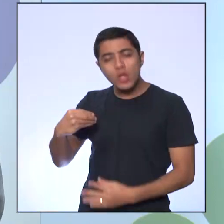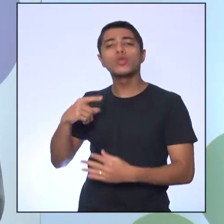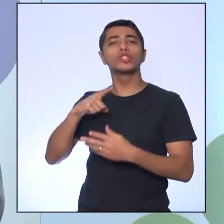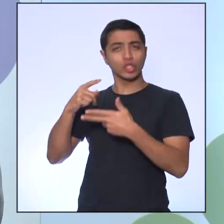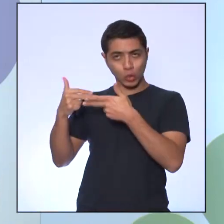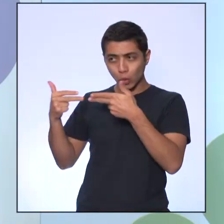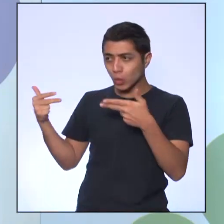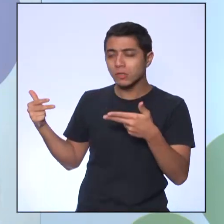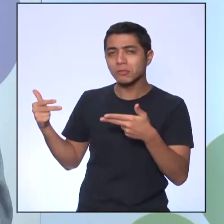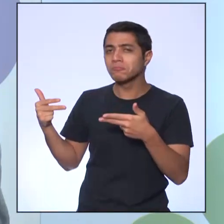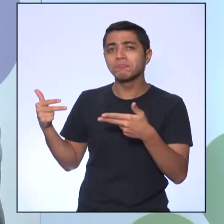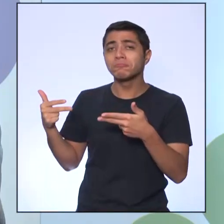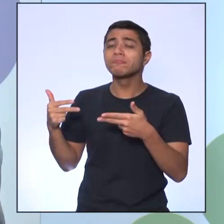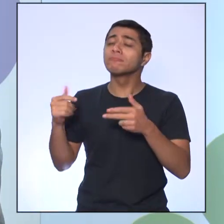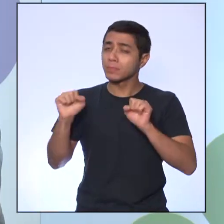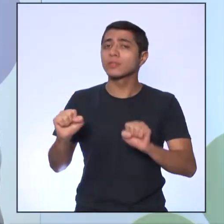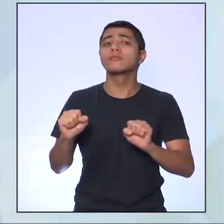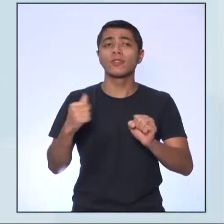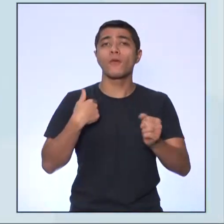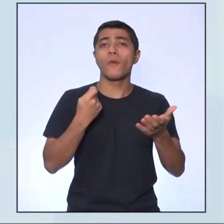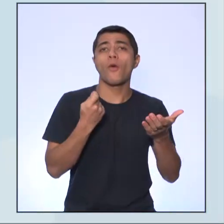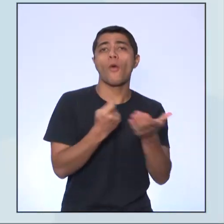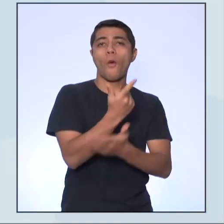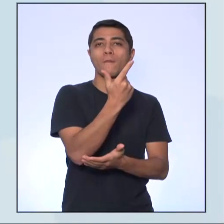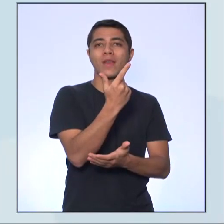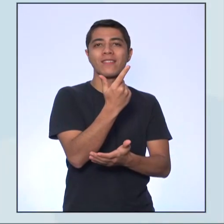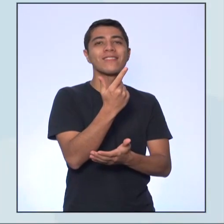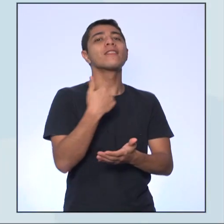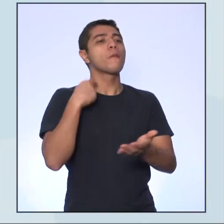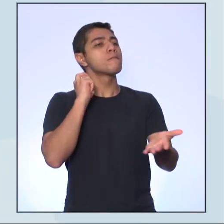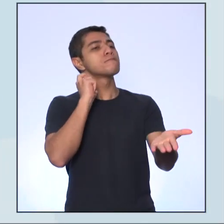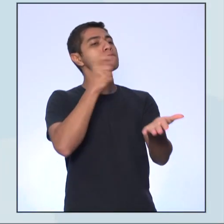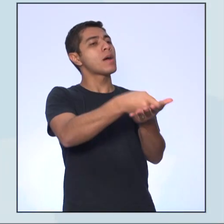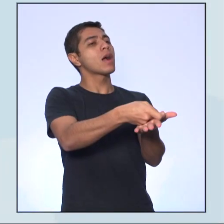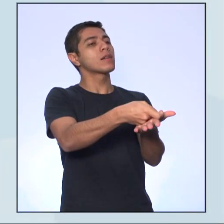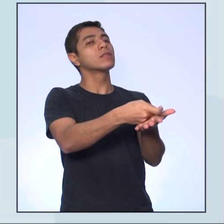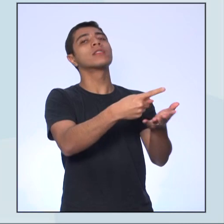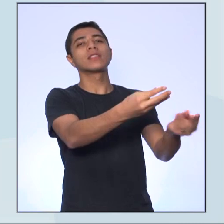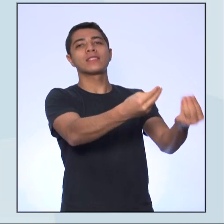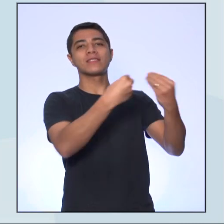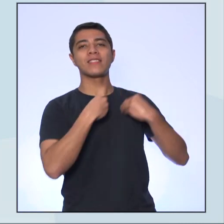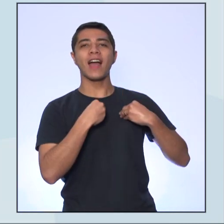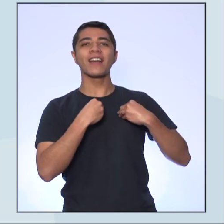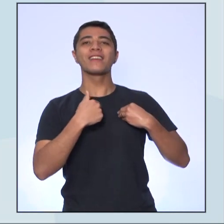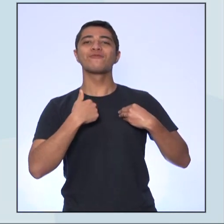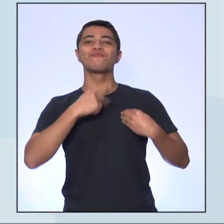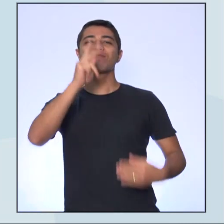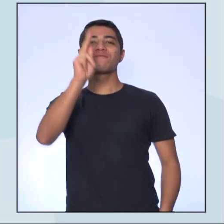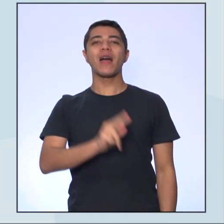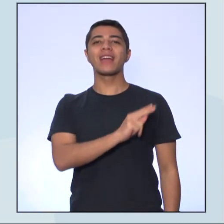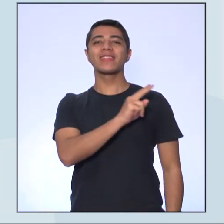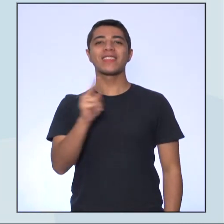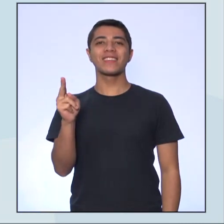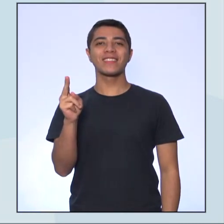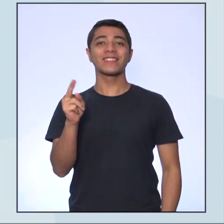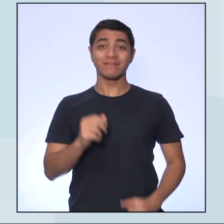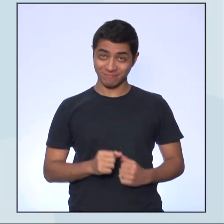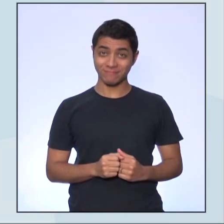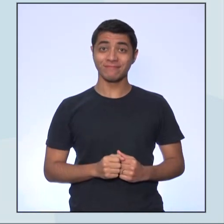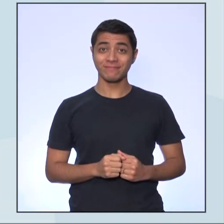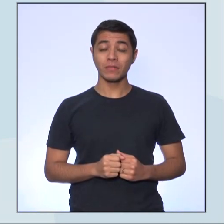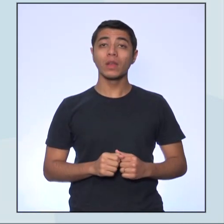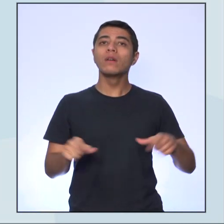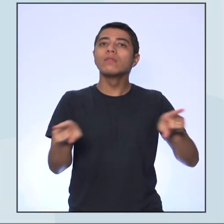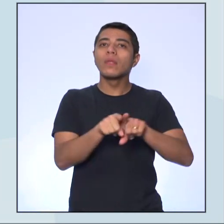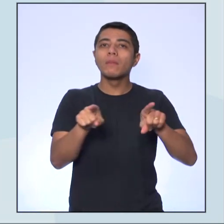já representava na tela de novo, né? A quebra ali do celibato, né? Clerical, que é aquela coisa